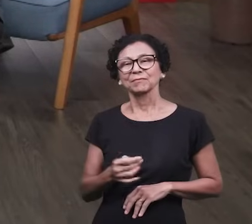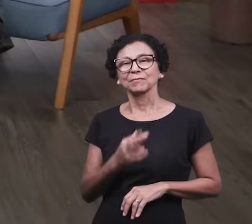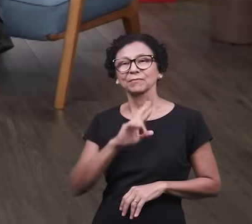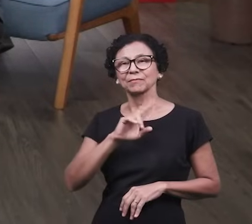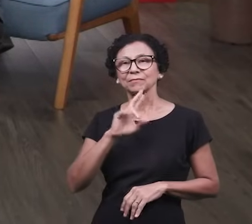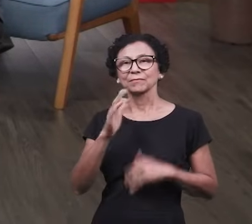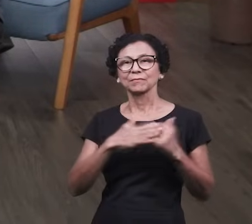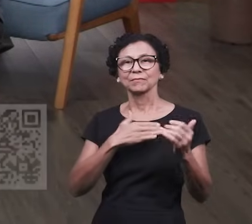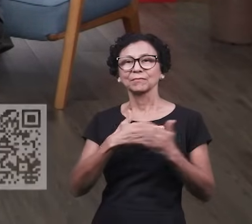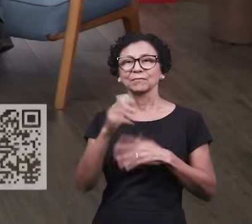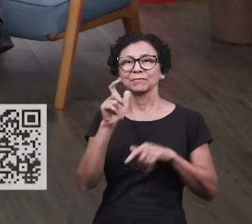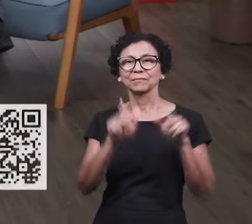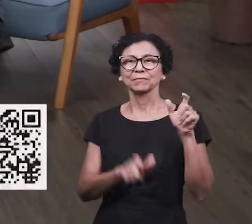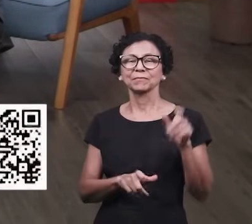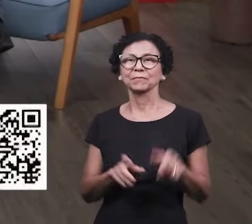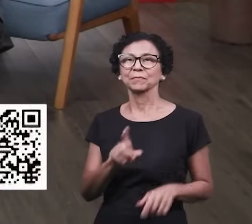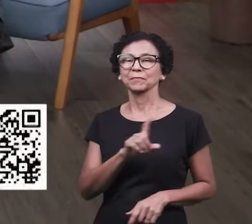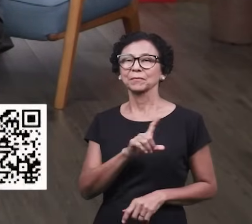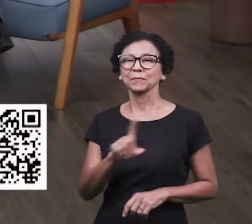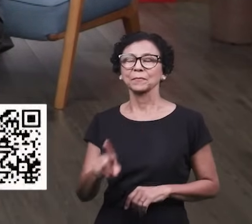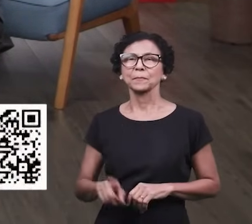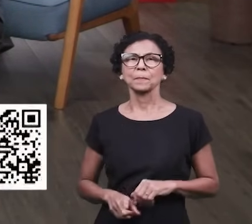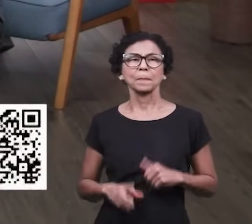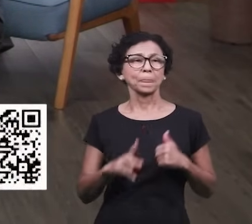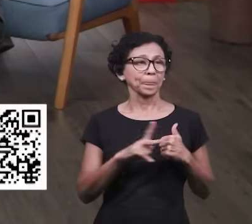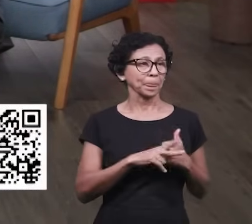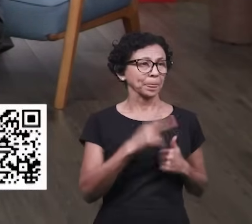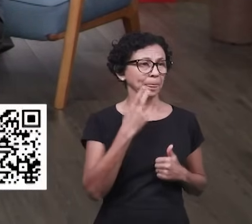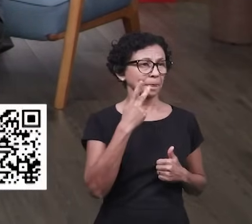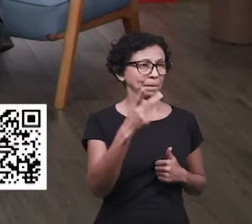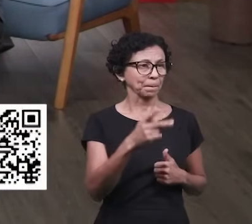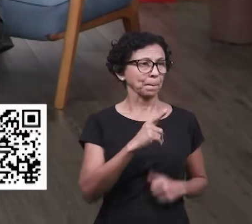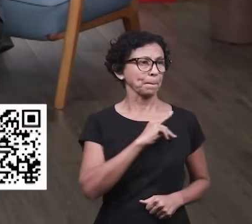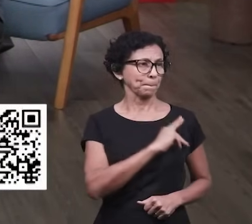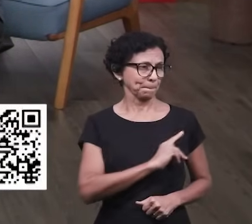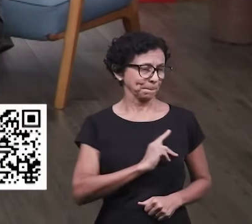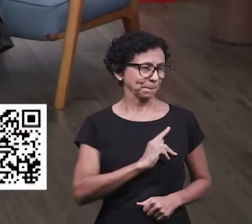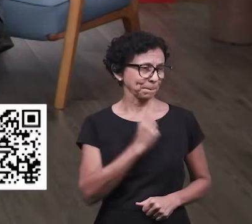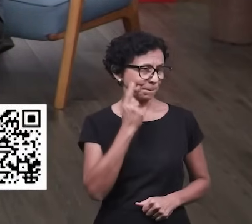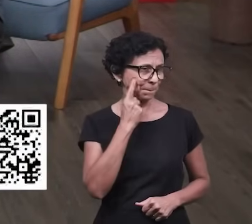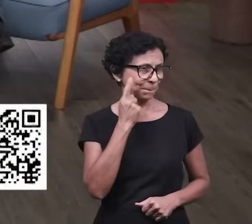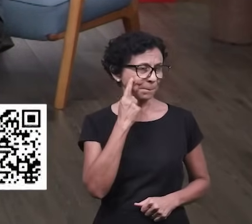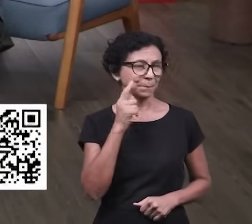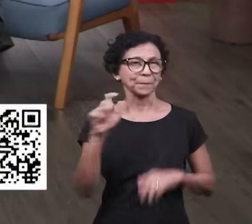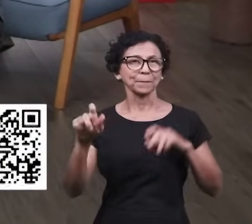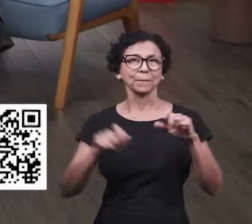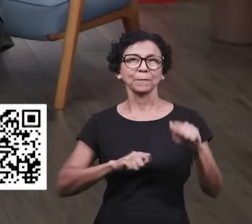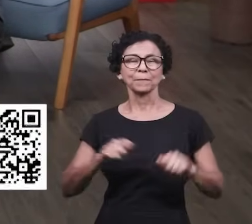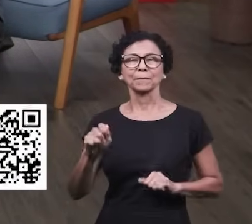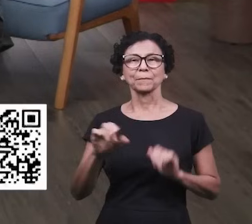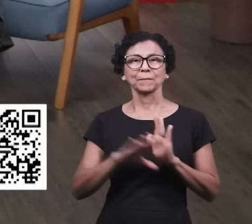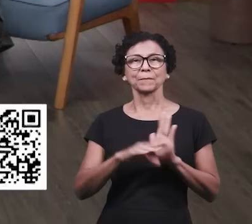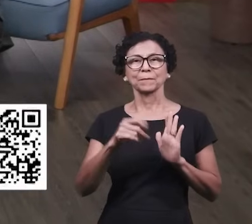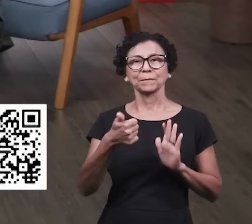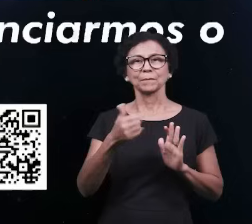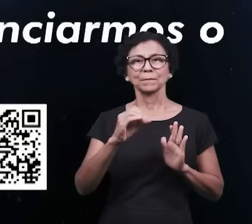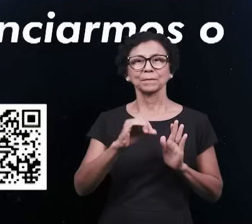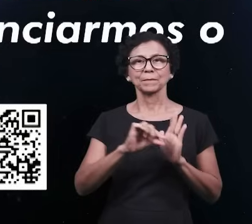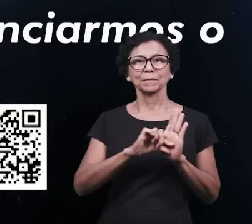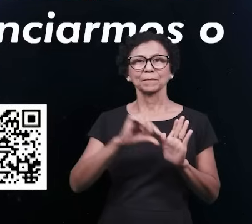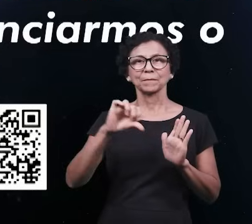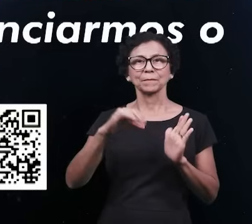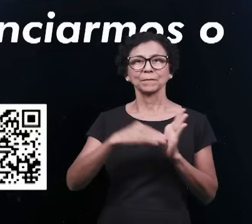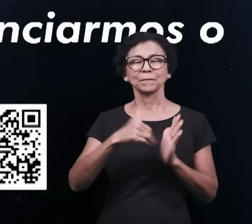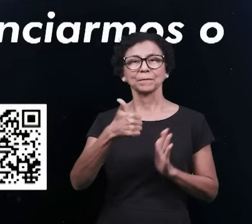Glórias ao nome do Amém. Senhor. Você falou sobre Pedro, vamos falar sobre Paulo? Atos capítulo 10, versos 9 e 10 diz assim: